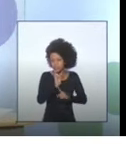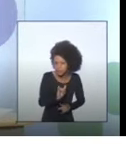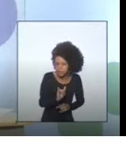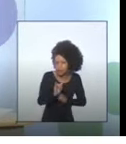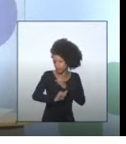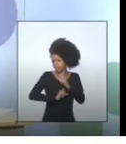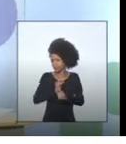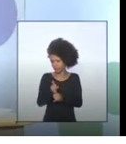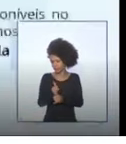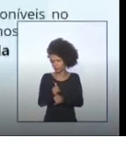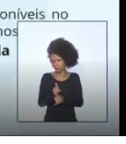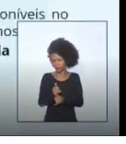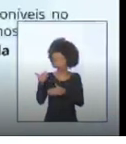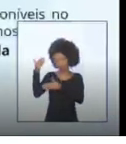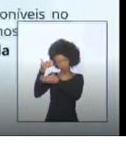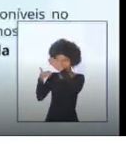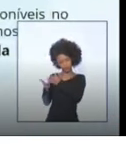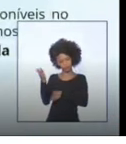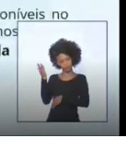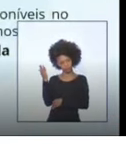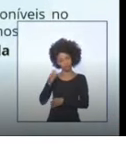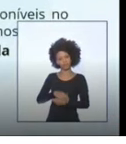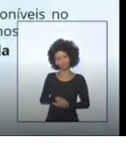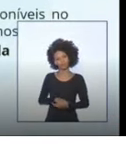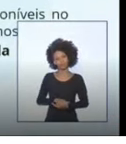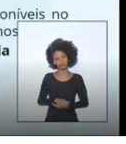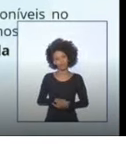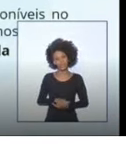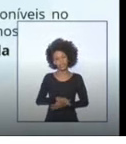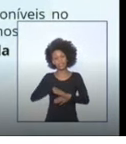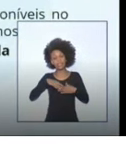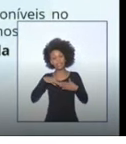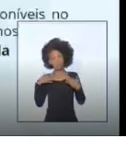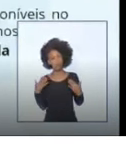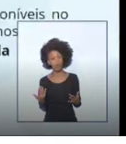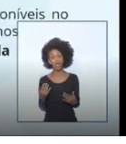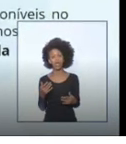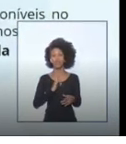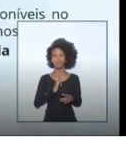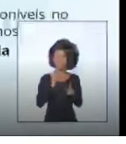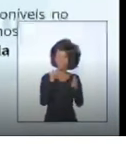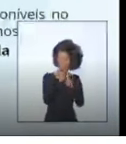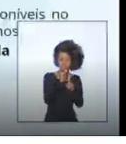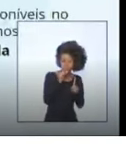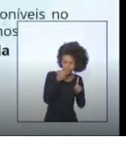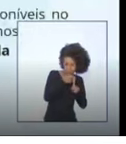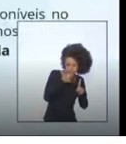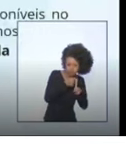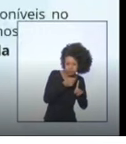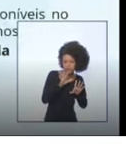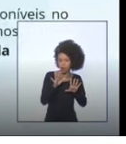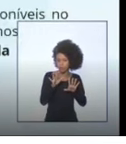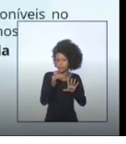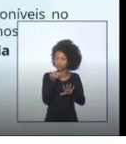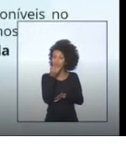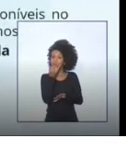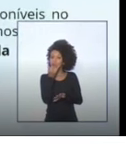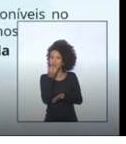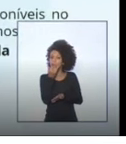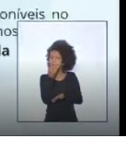delas? Coloca na tela para mim, por favor. Em caso de agressões que possam causar danos morais por causa... Opa,